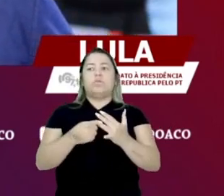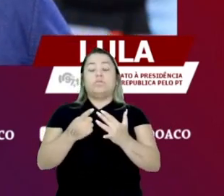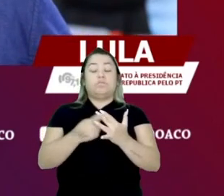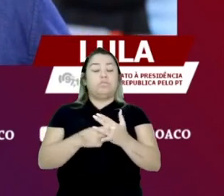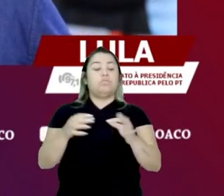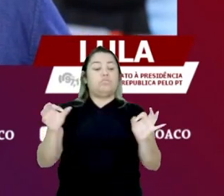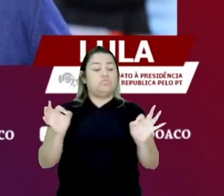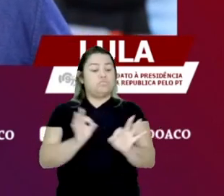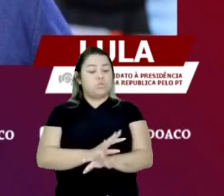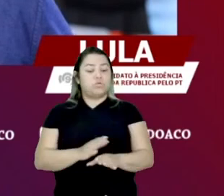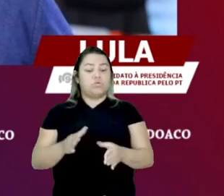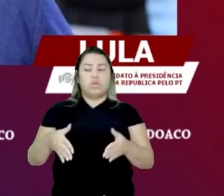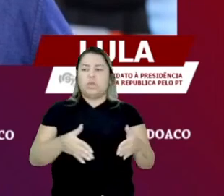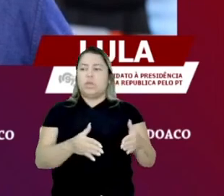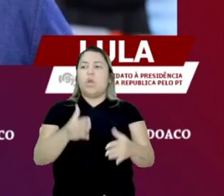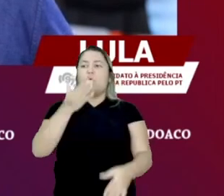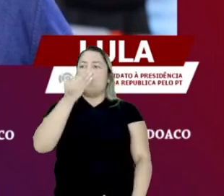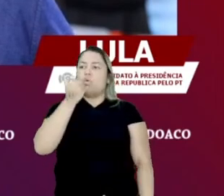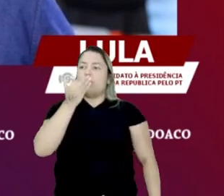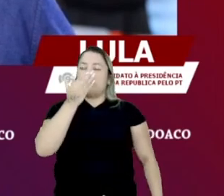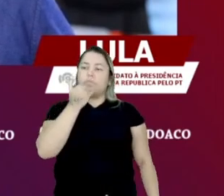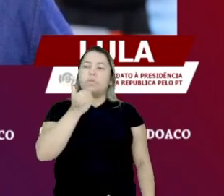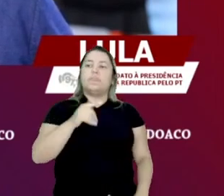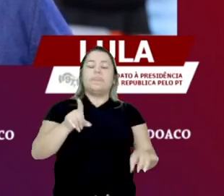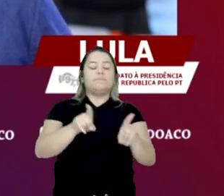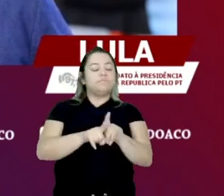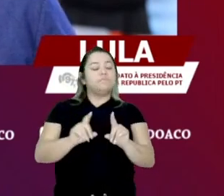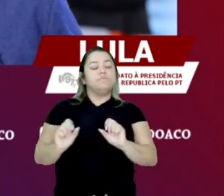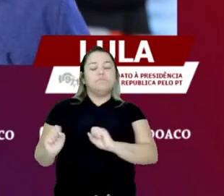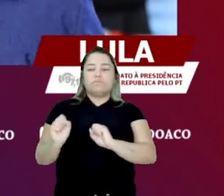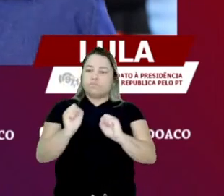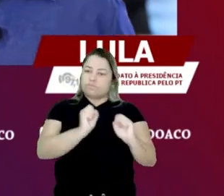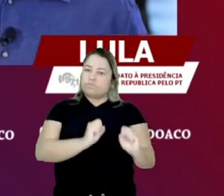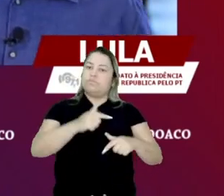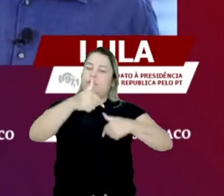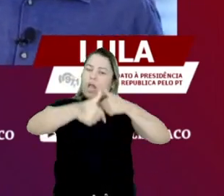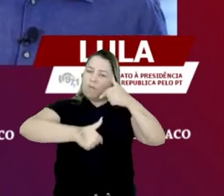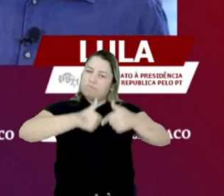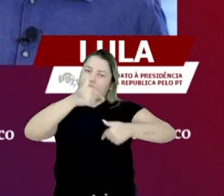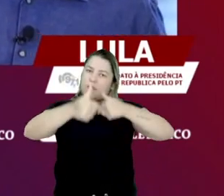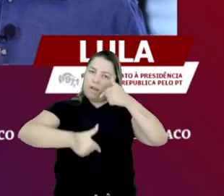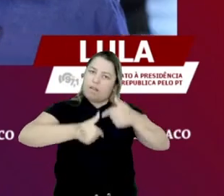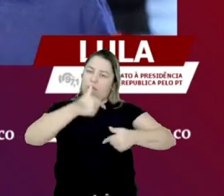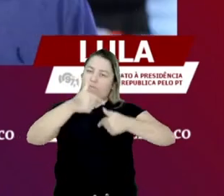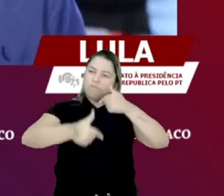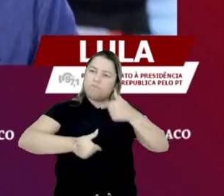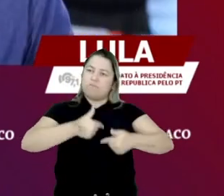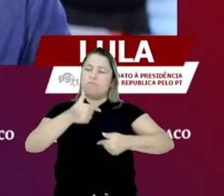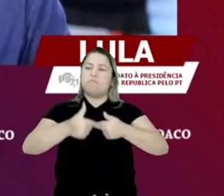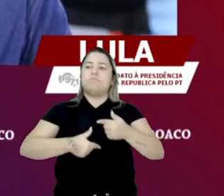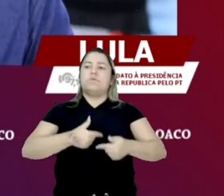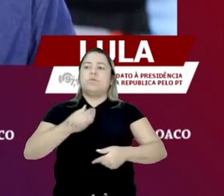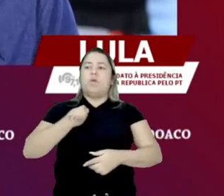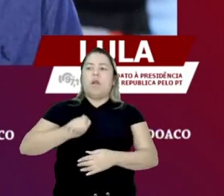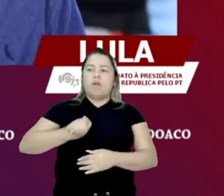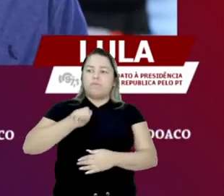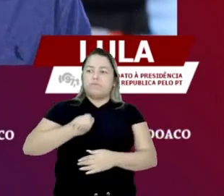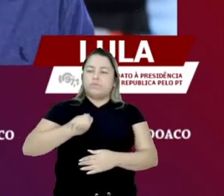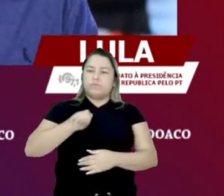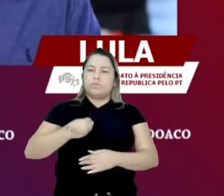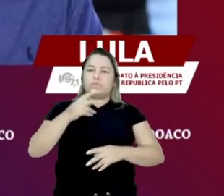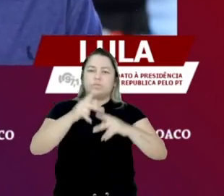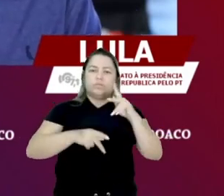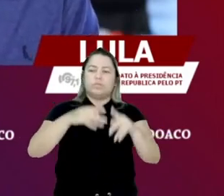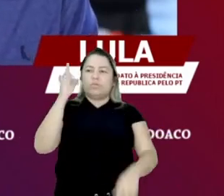Vale do Aço significa muito para mim. Primeiro porque pela meu enraizamento com o movimento sindical da região, nós